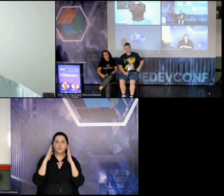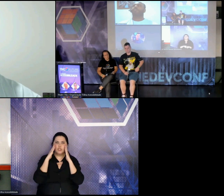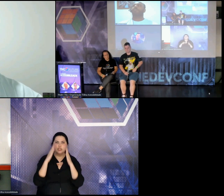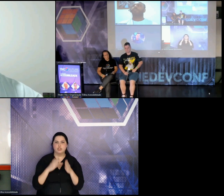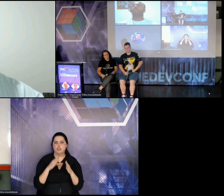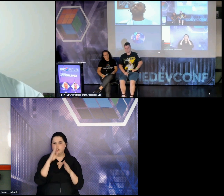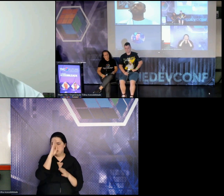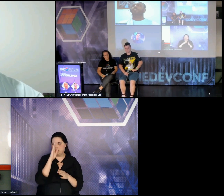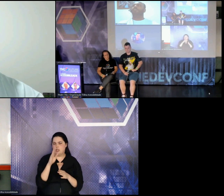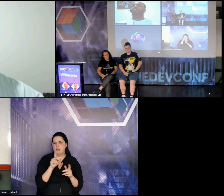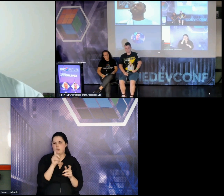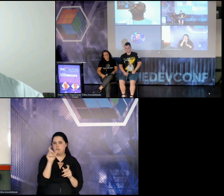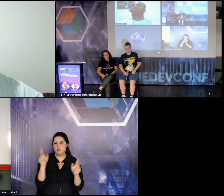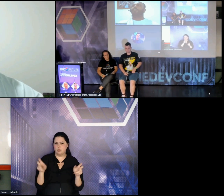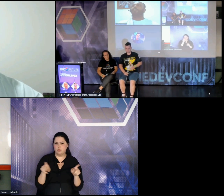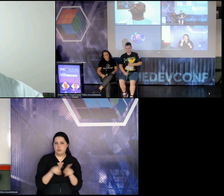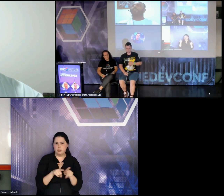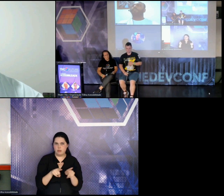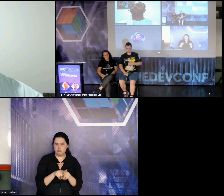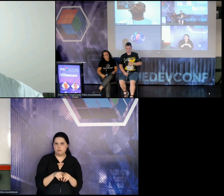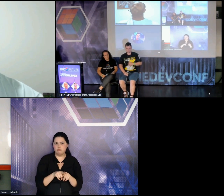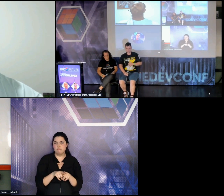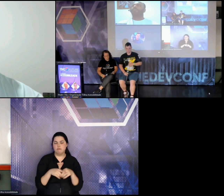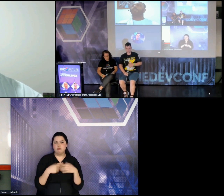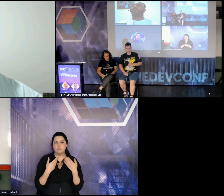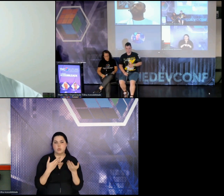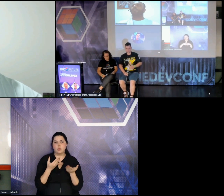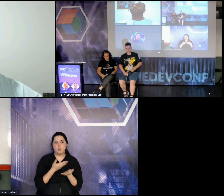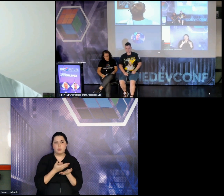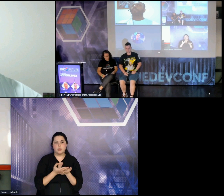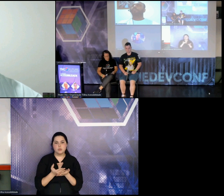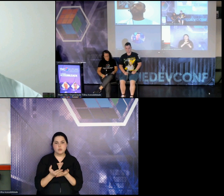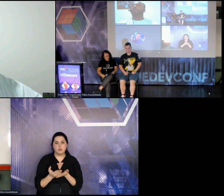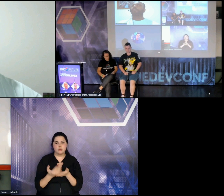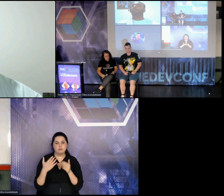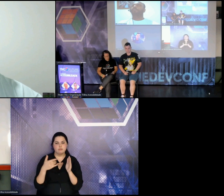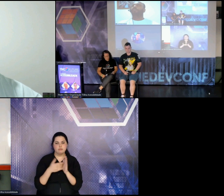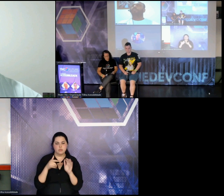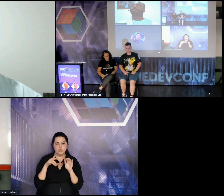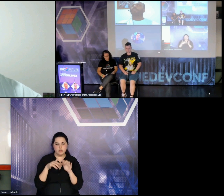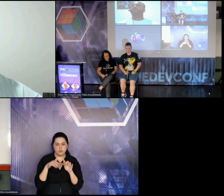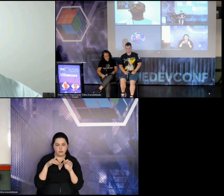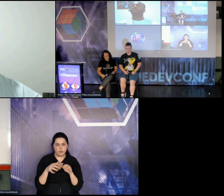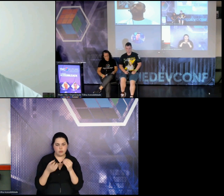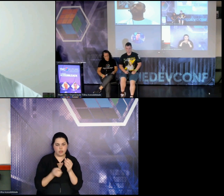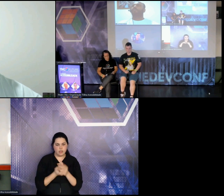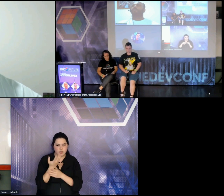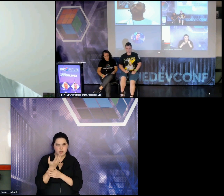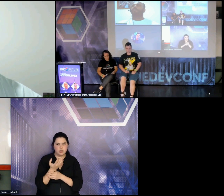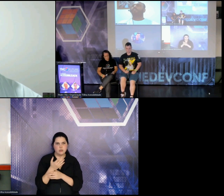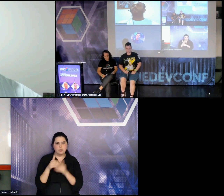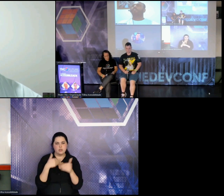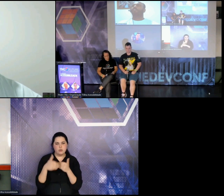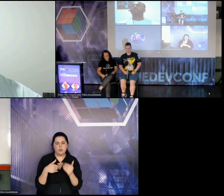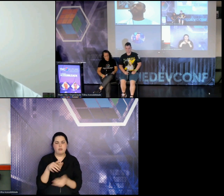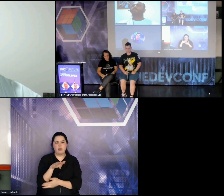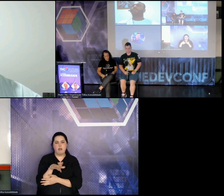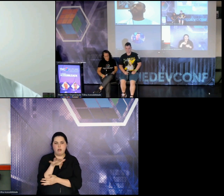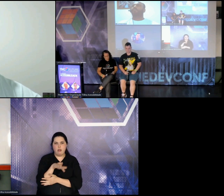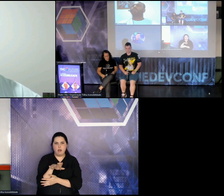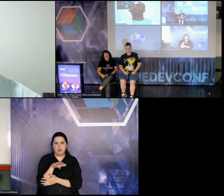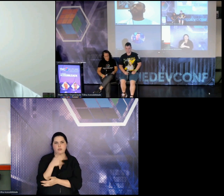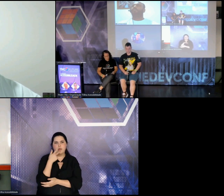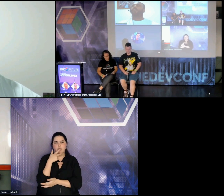né? E aí começou esse desenvolvimento aqui inclusive da nossa área falando